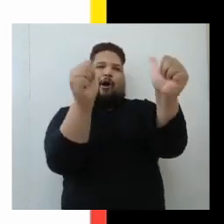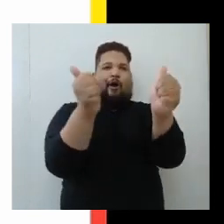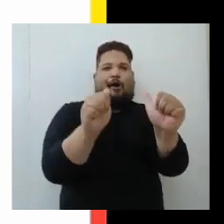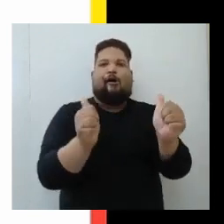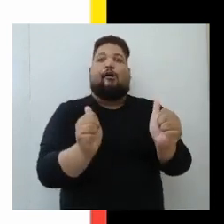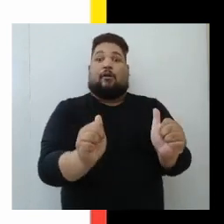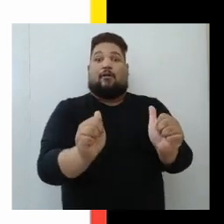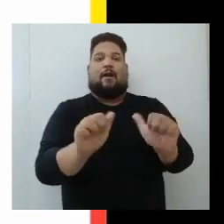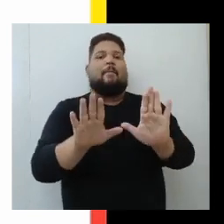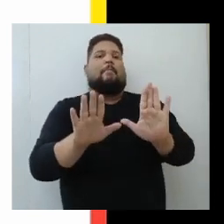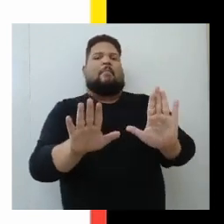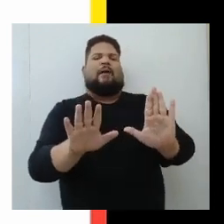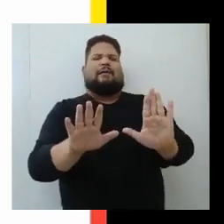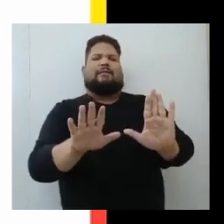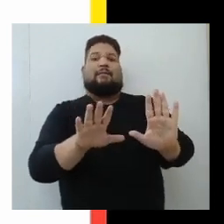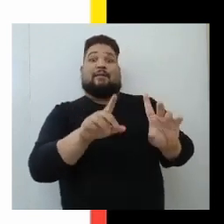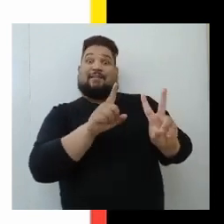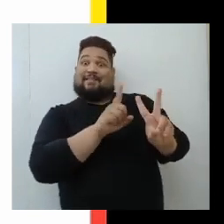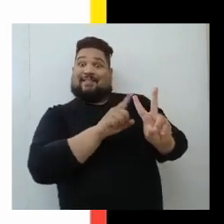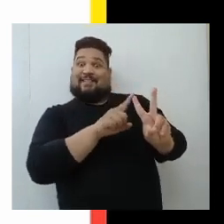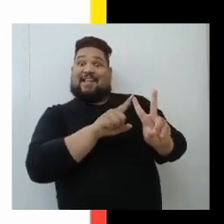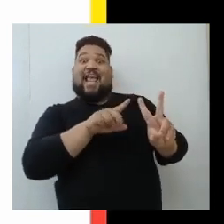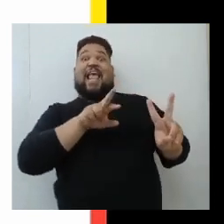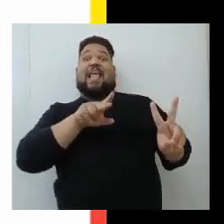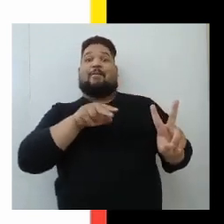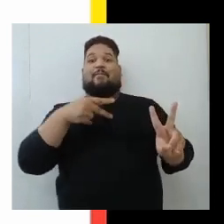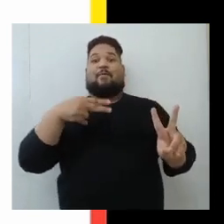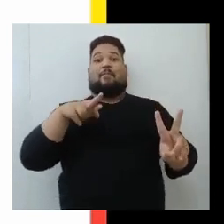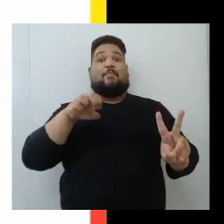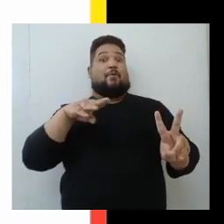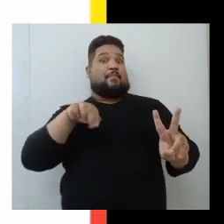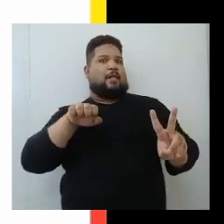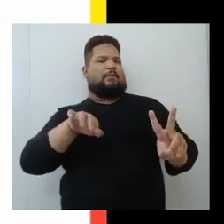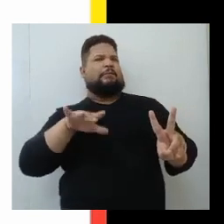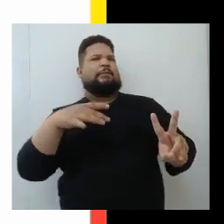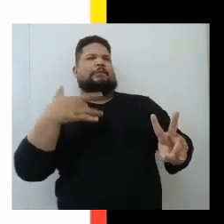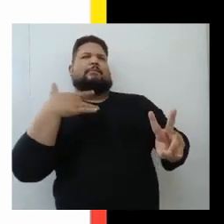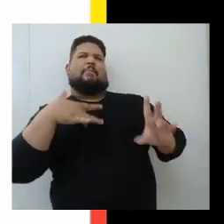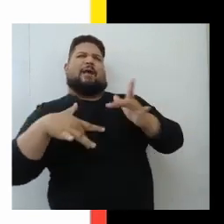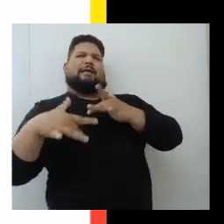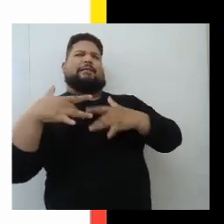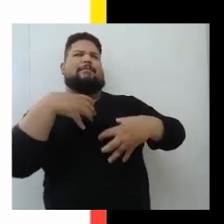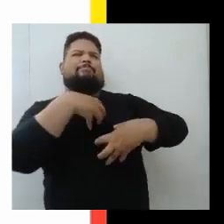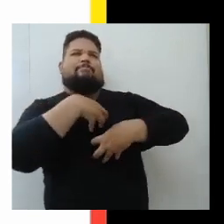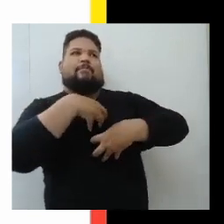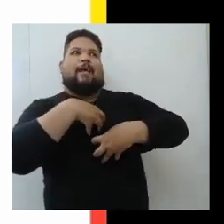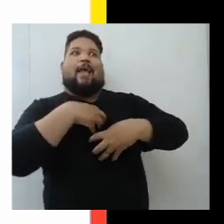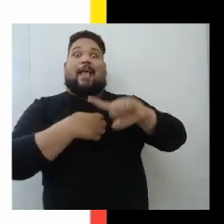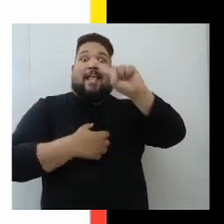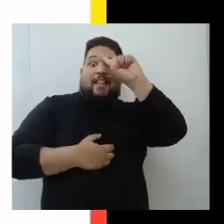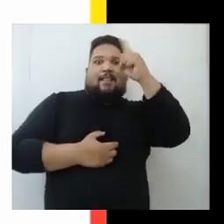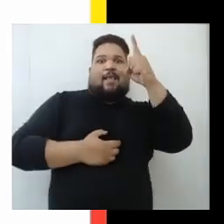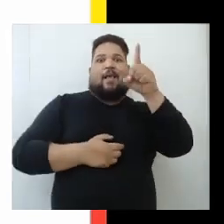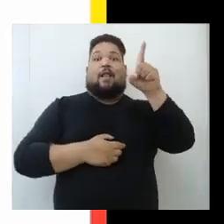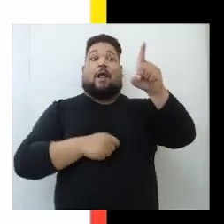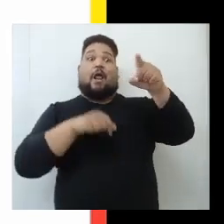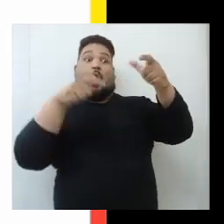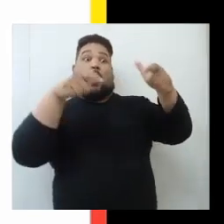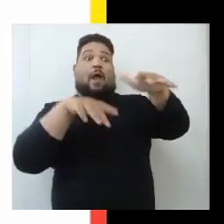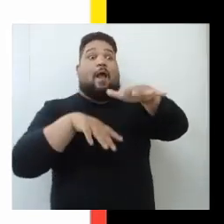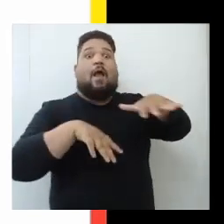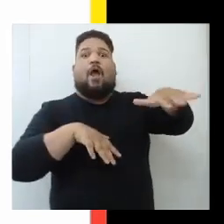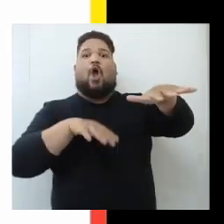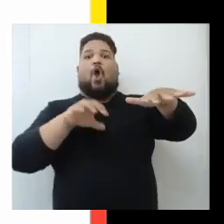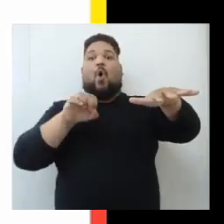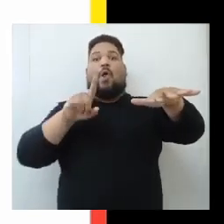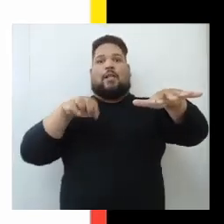Por compaixão, seu irmão Prometeu resolveu roubar lá do Olimpo o